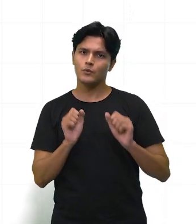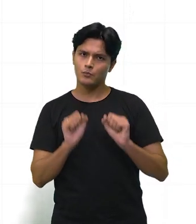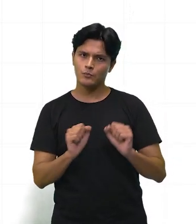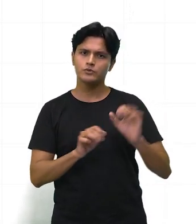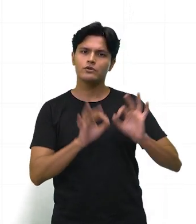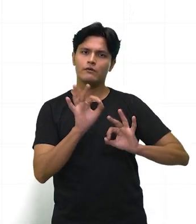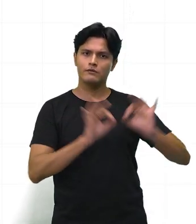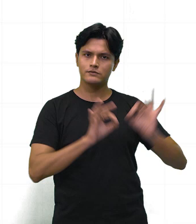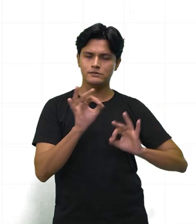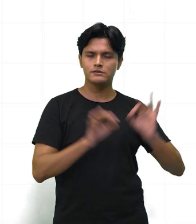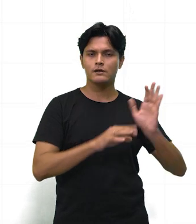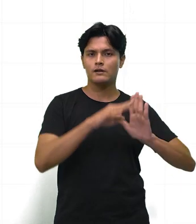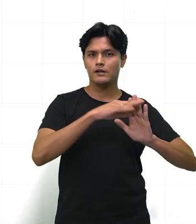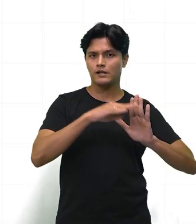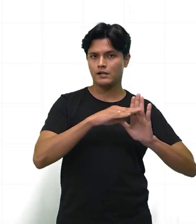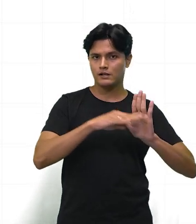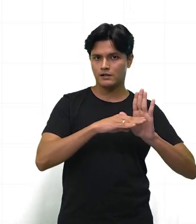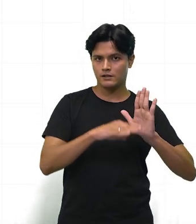lista.